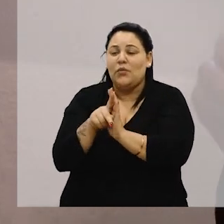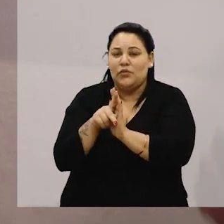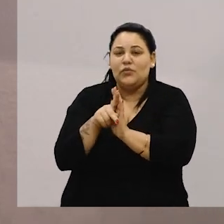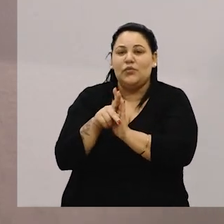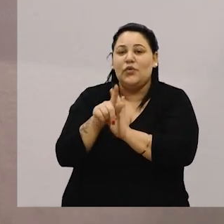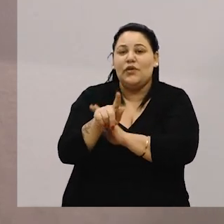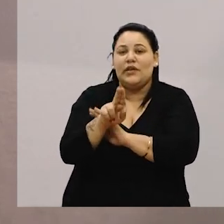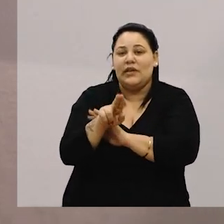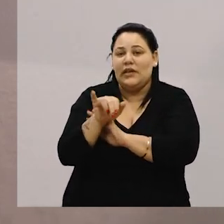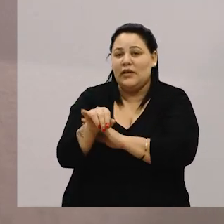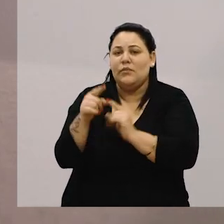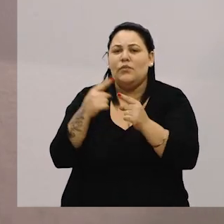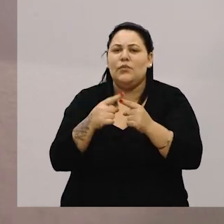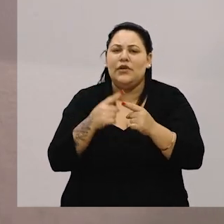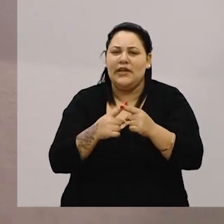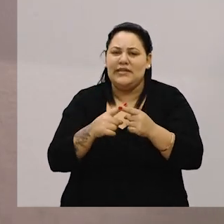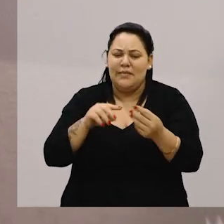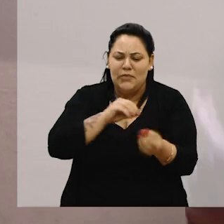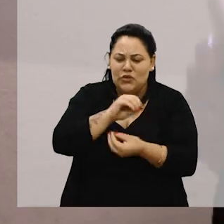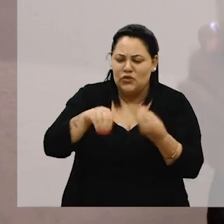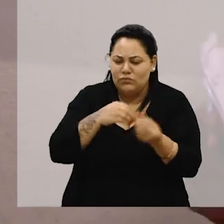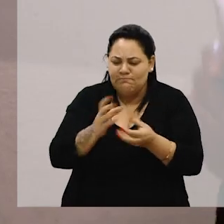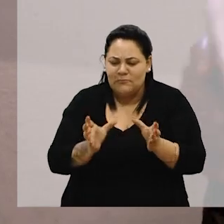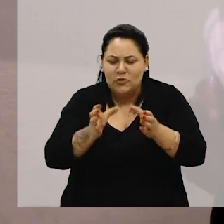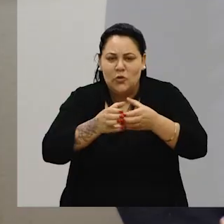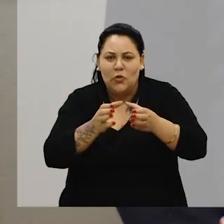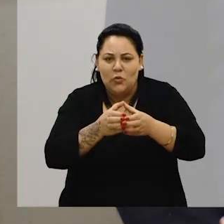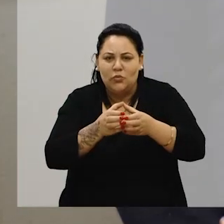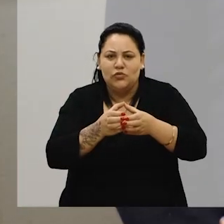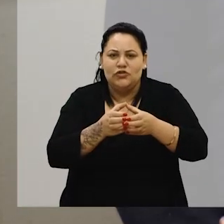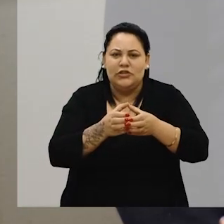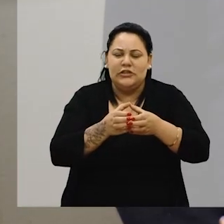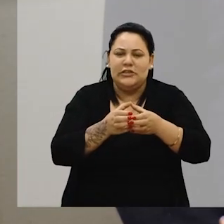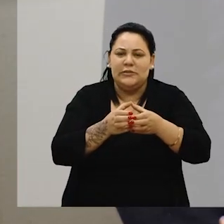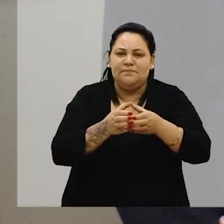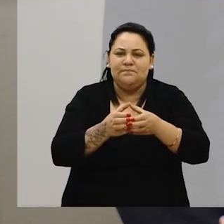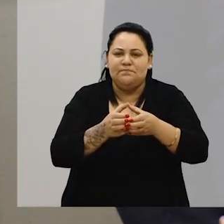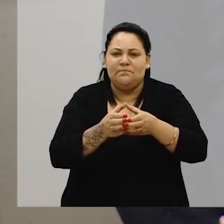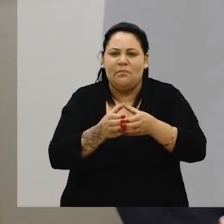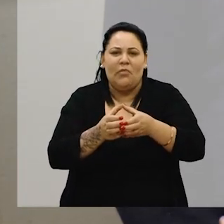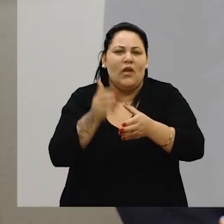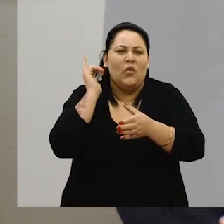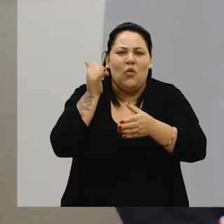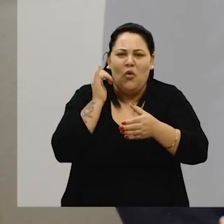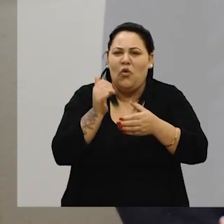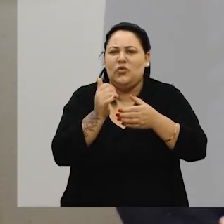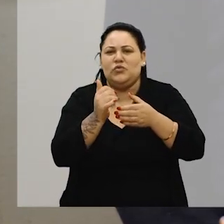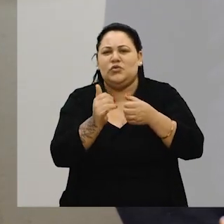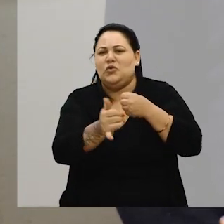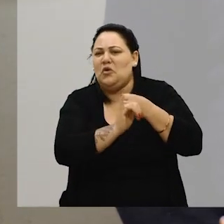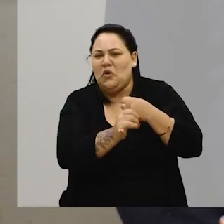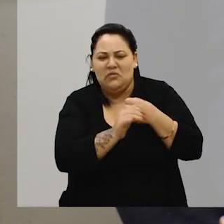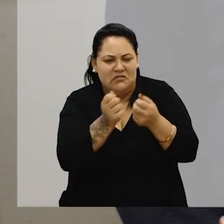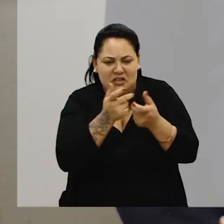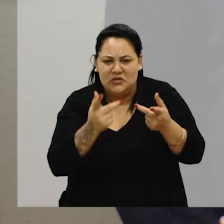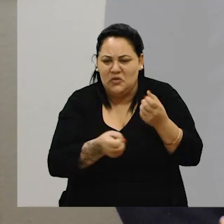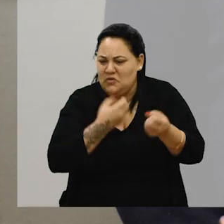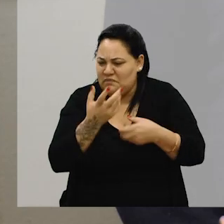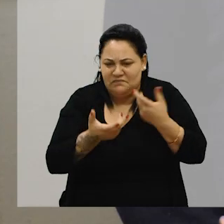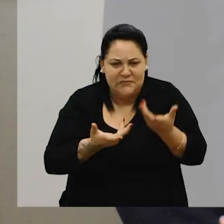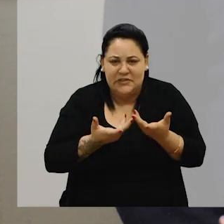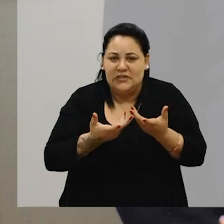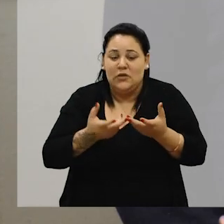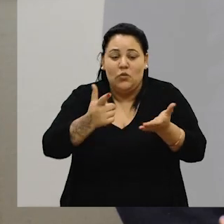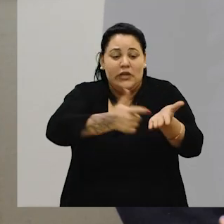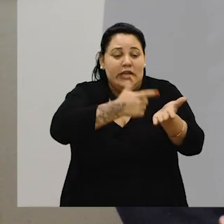porque as antologias poéticas dos concursos, elas acabam sendo um celeiro das obras que prosperarão anos